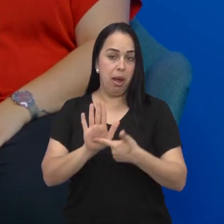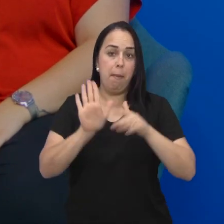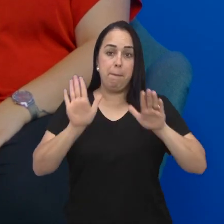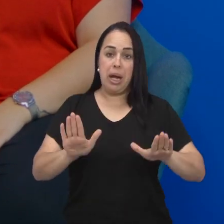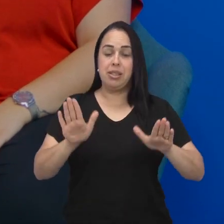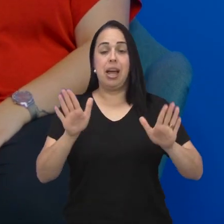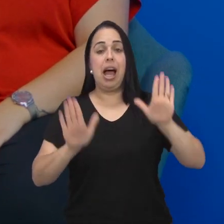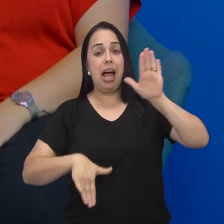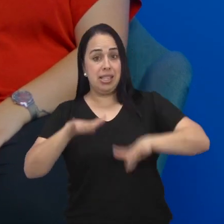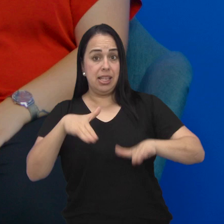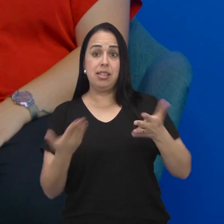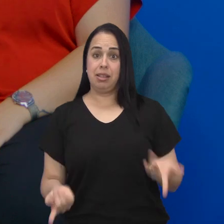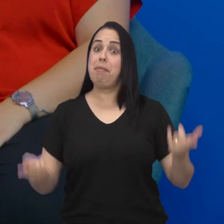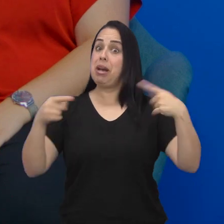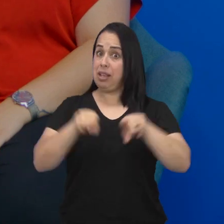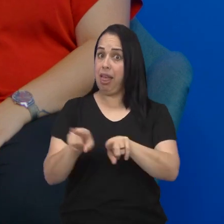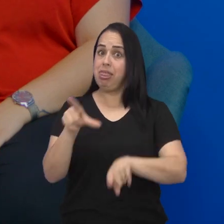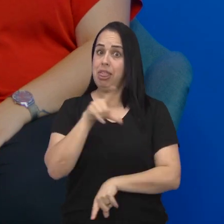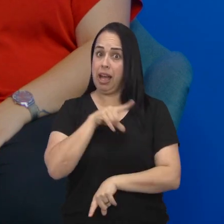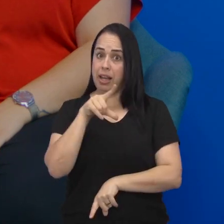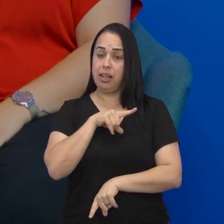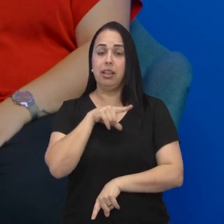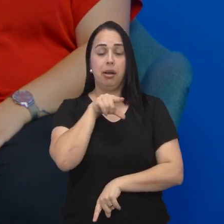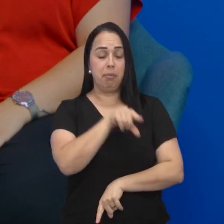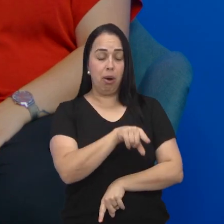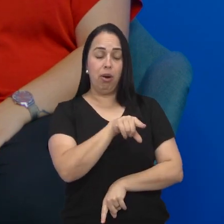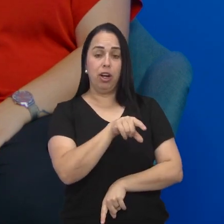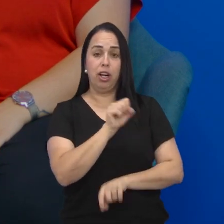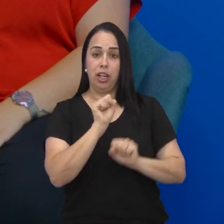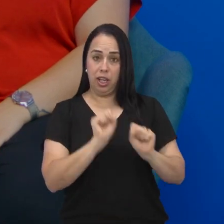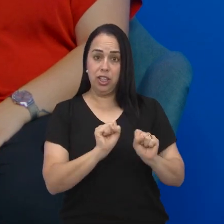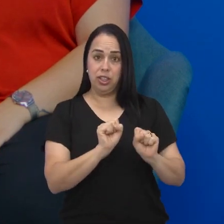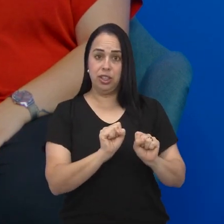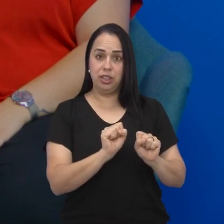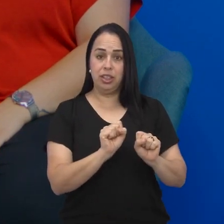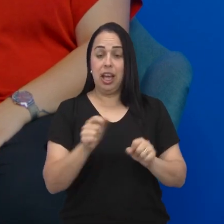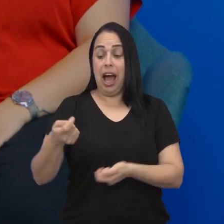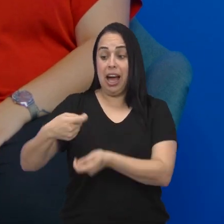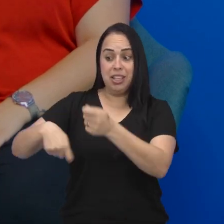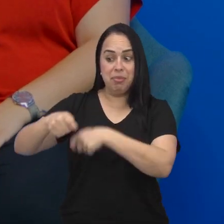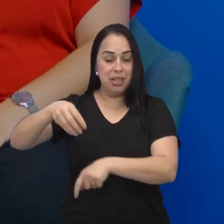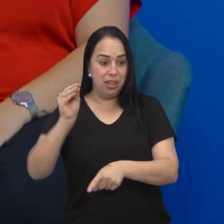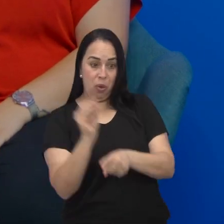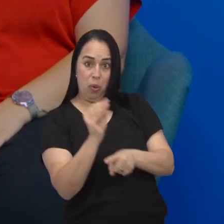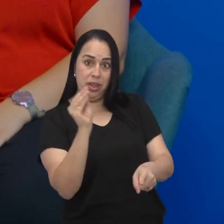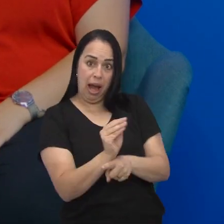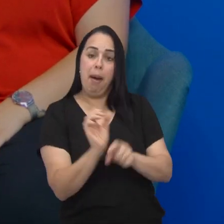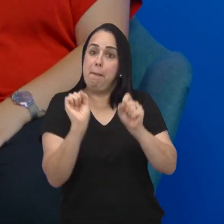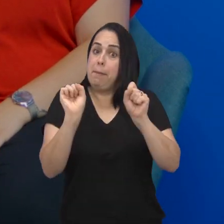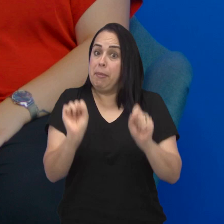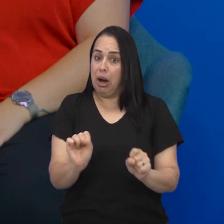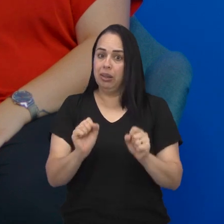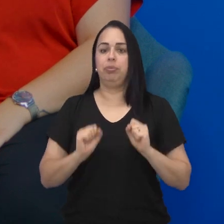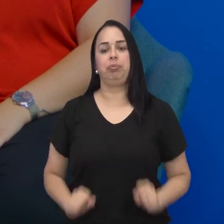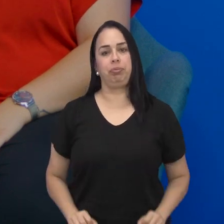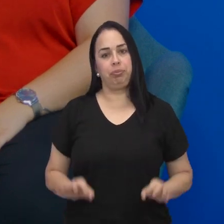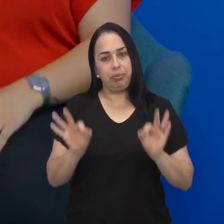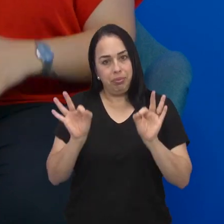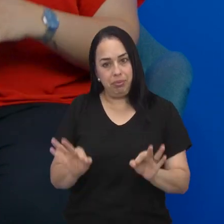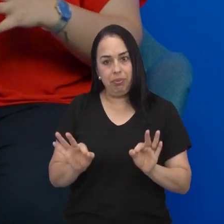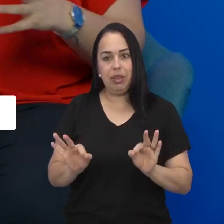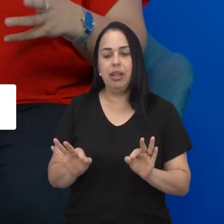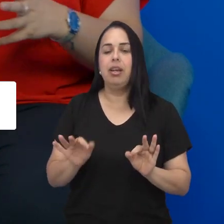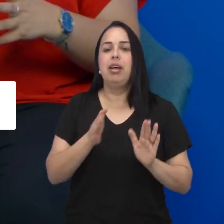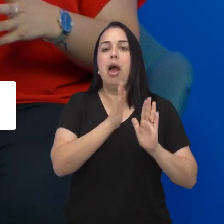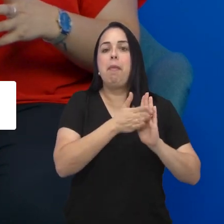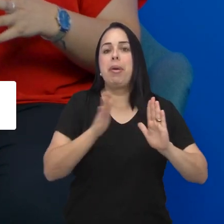esses dois setores fazem uma parceria. E uma empresa pública pode, por exemplo, passar a ter administração privada. Exatamente.